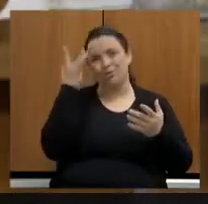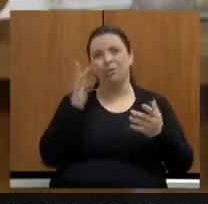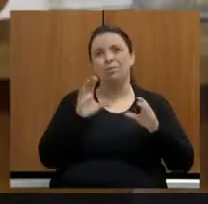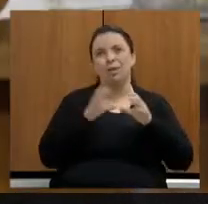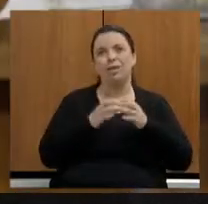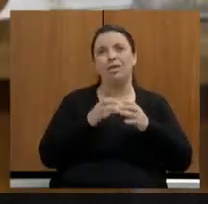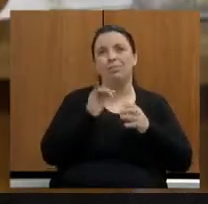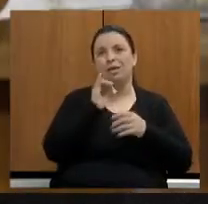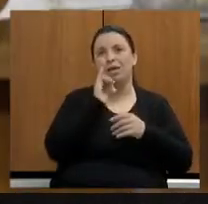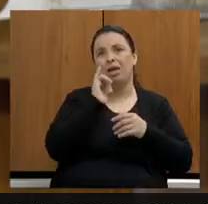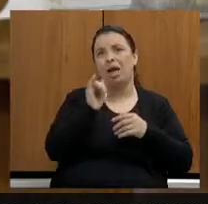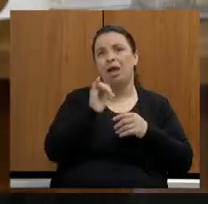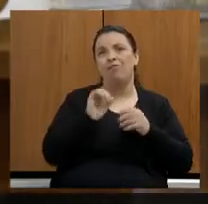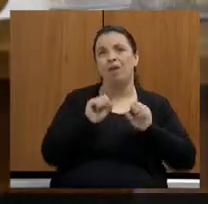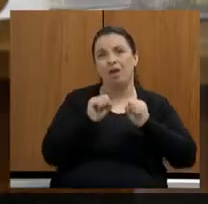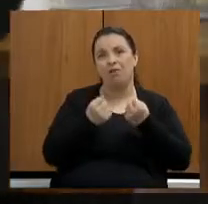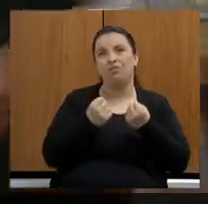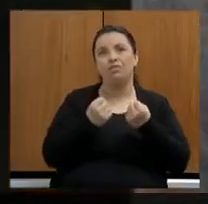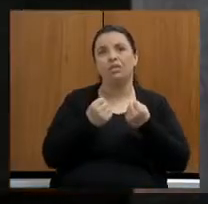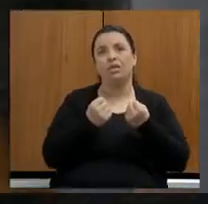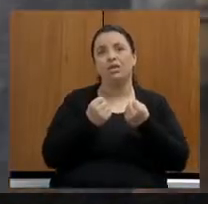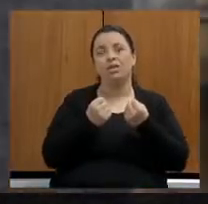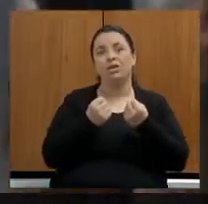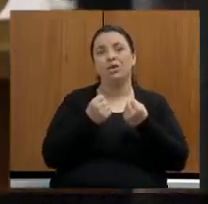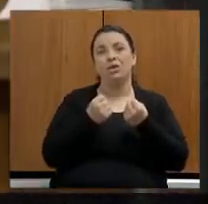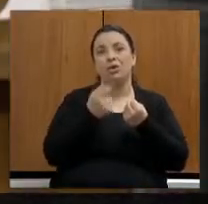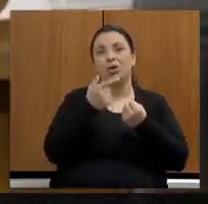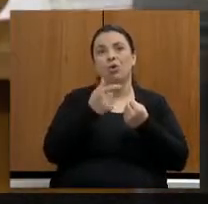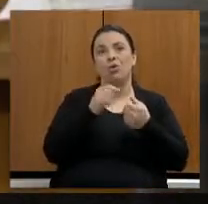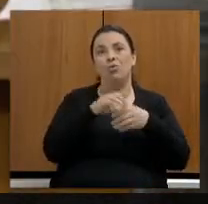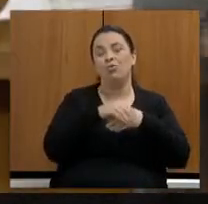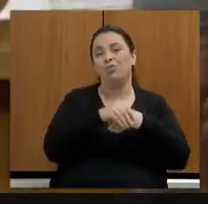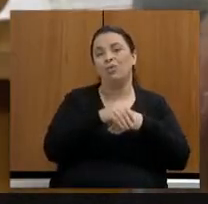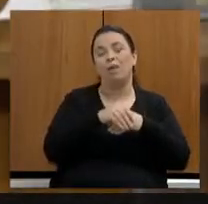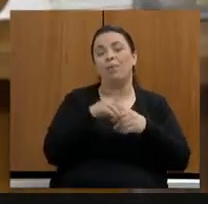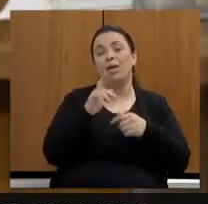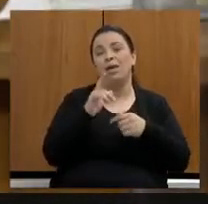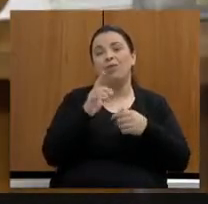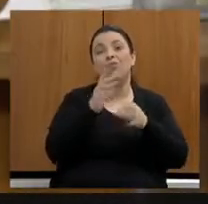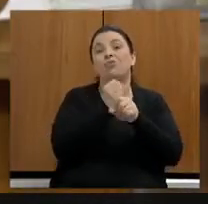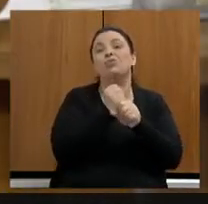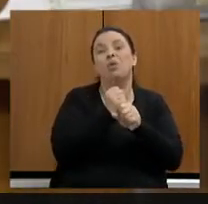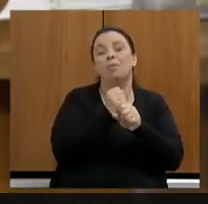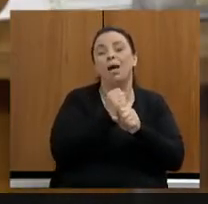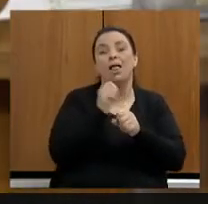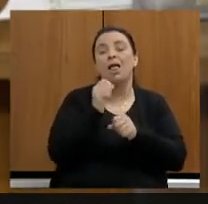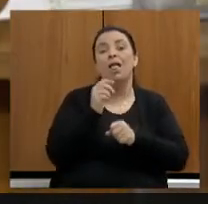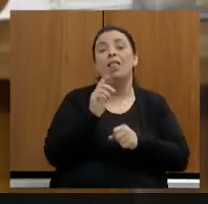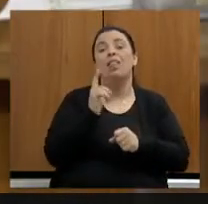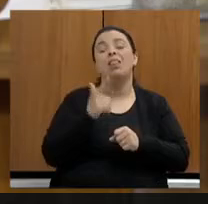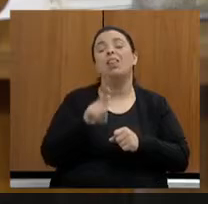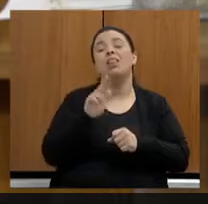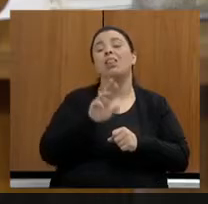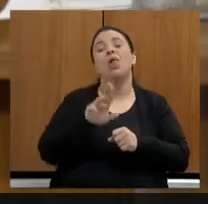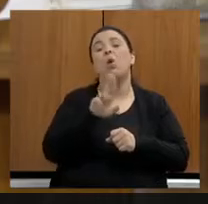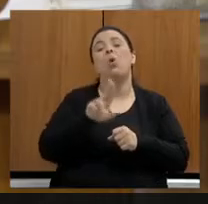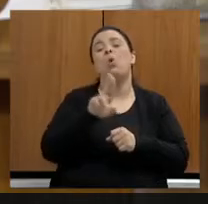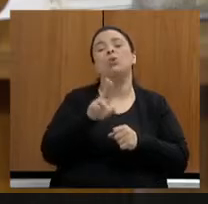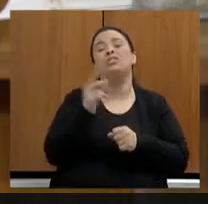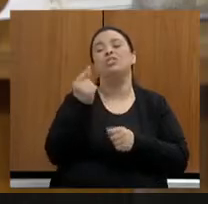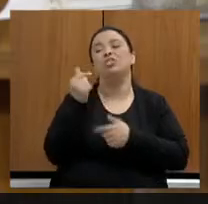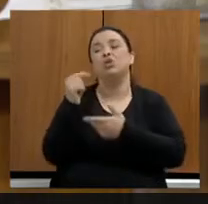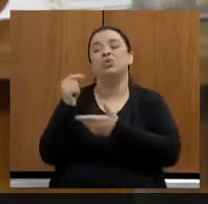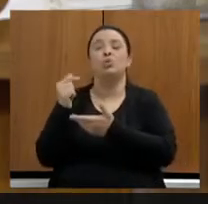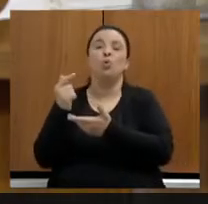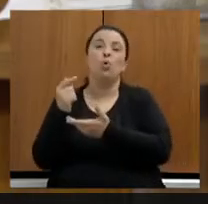ó é é é recursos do Tesouro e é eu entendo que esse tema tá